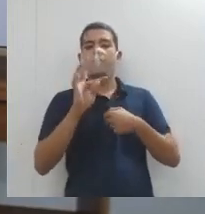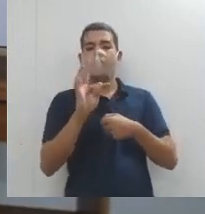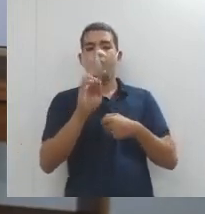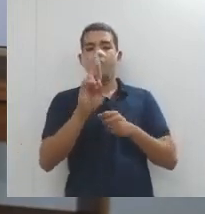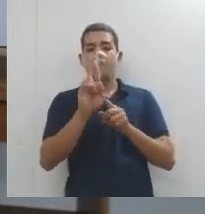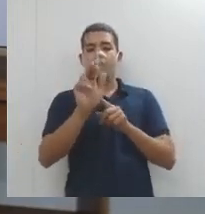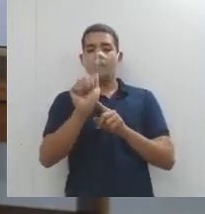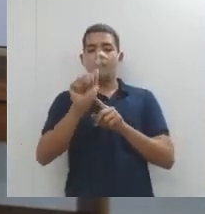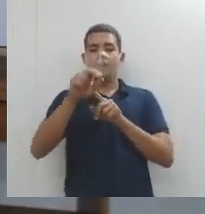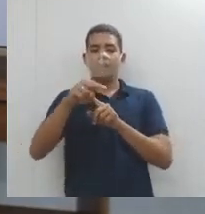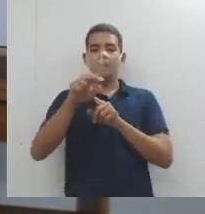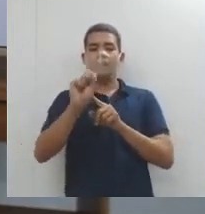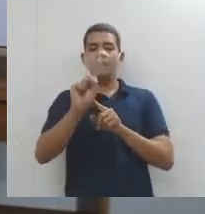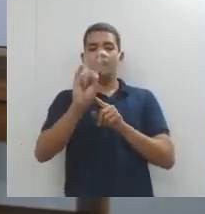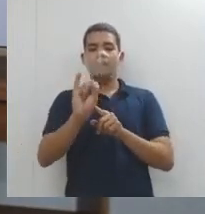transitivo